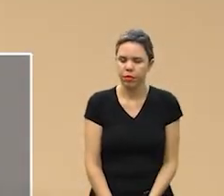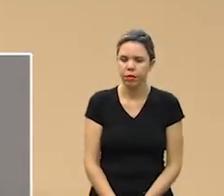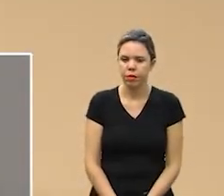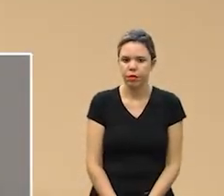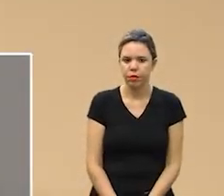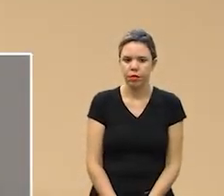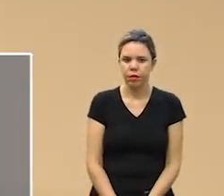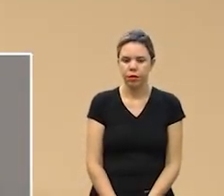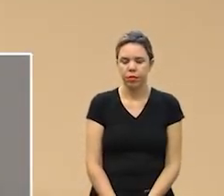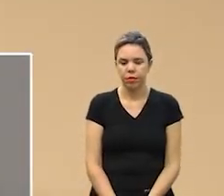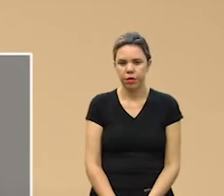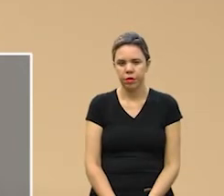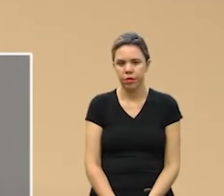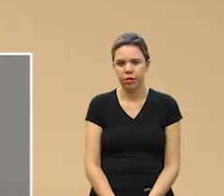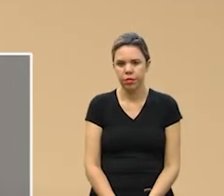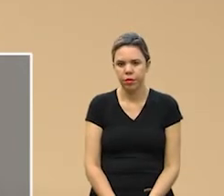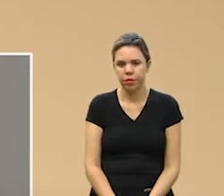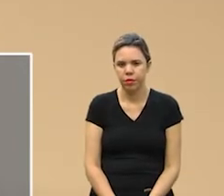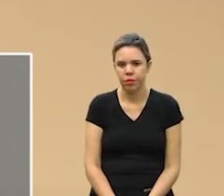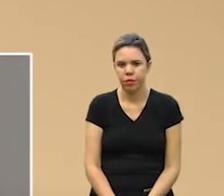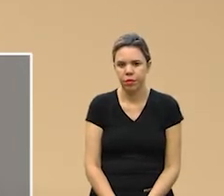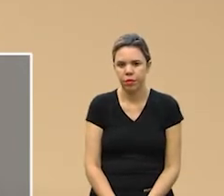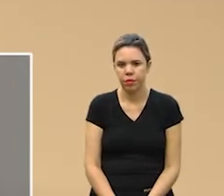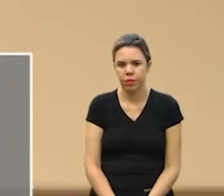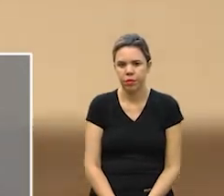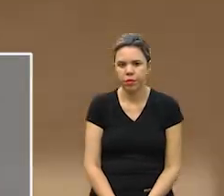30 ml de suco de limão,